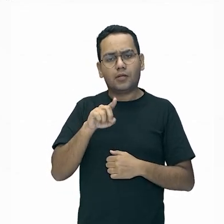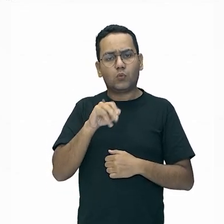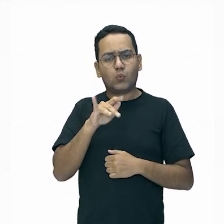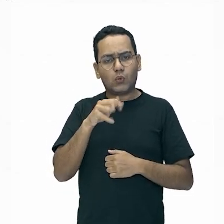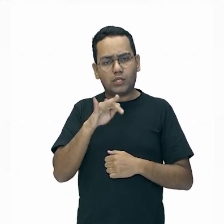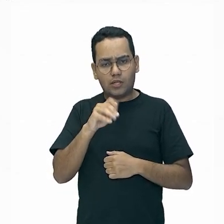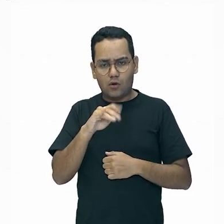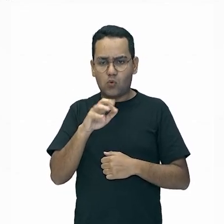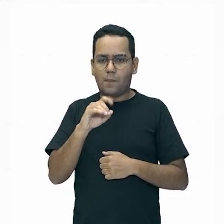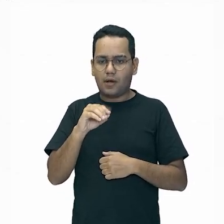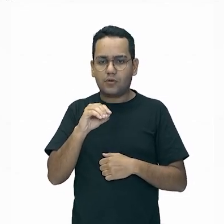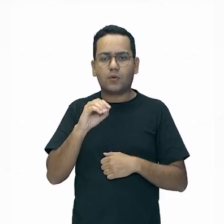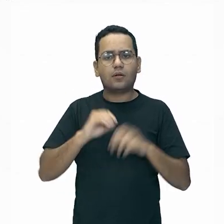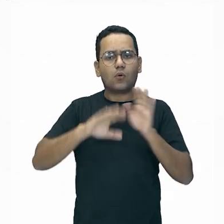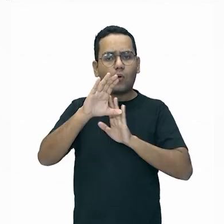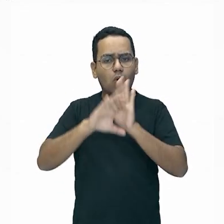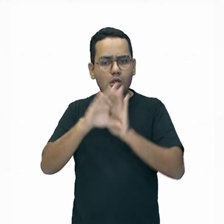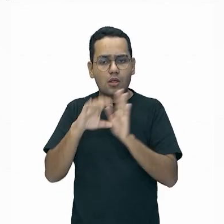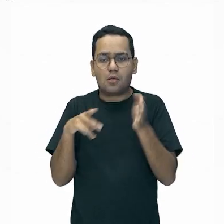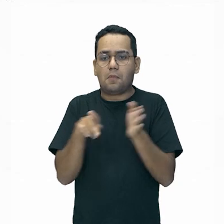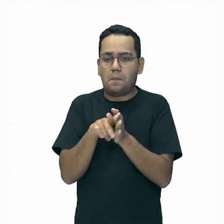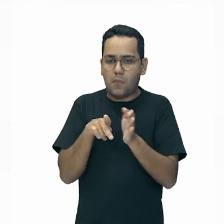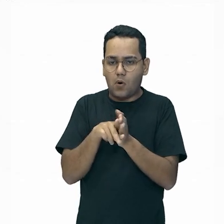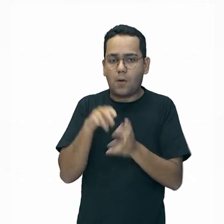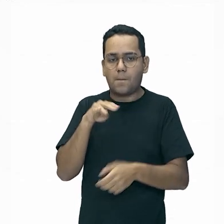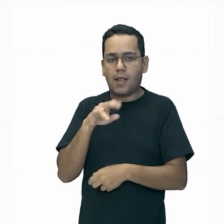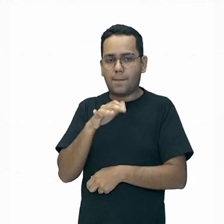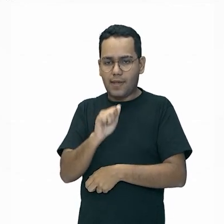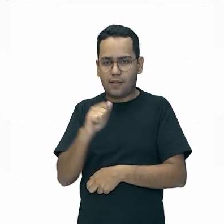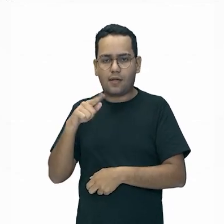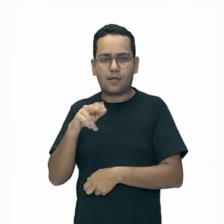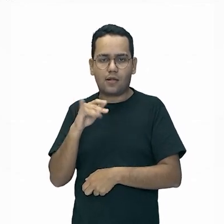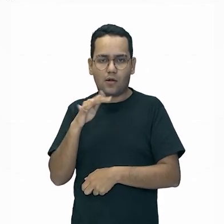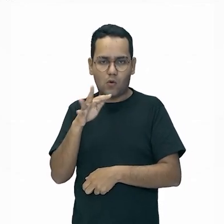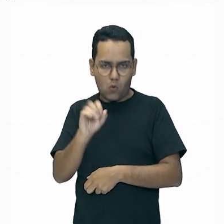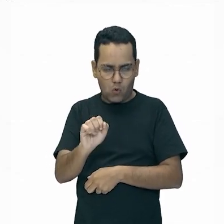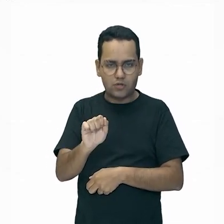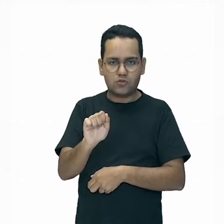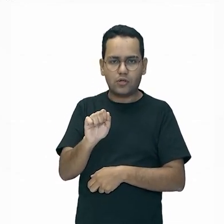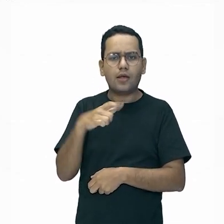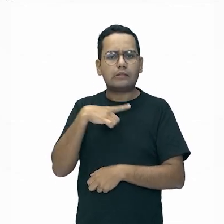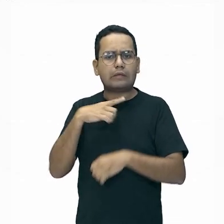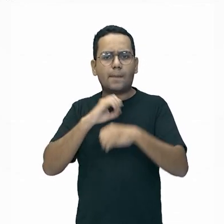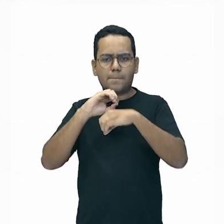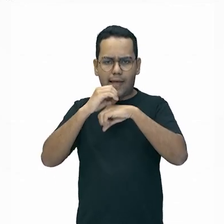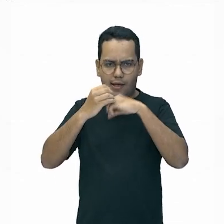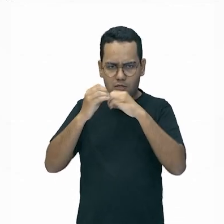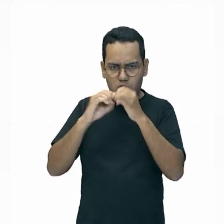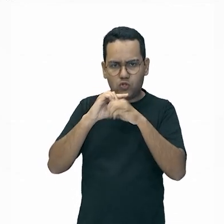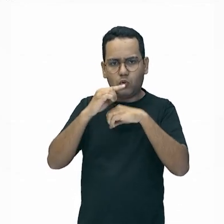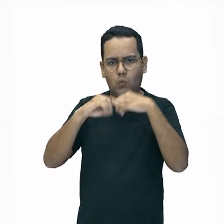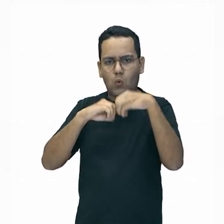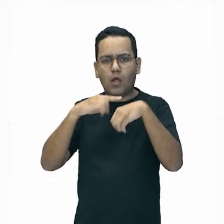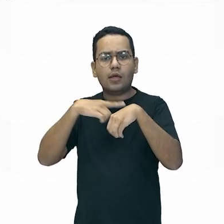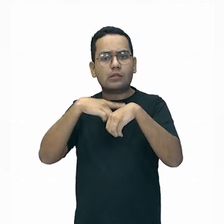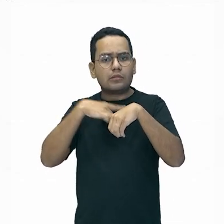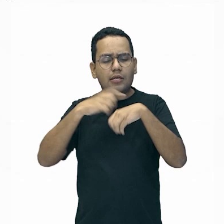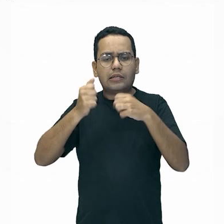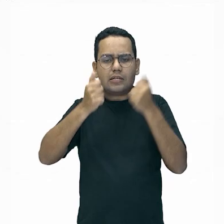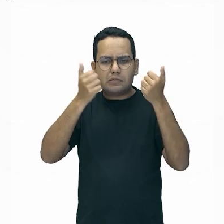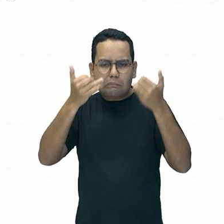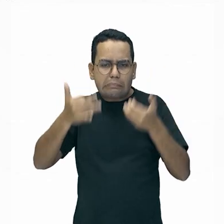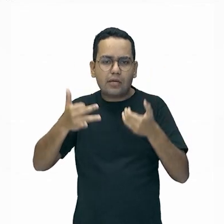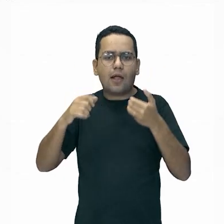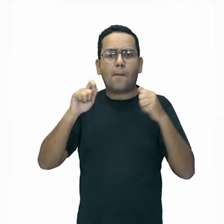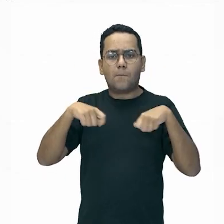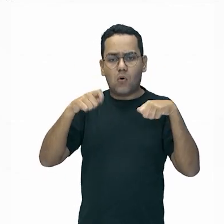da mecânica quântica de que cada partícula ou entidade quântica pode ser descrita por uma partícula